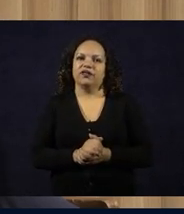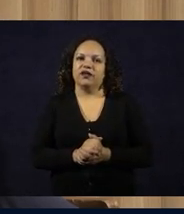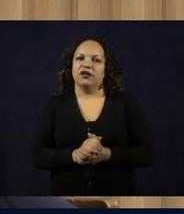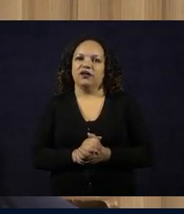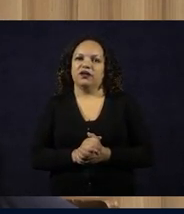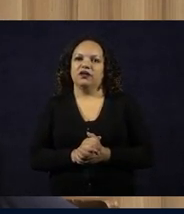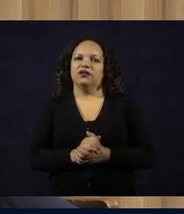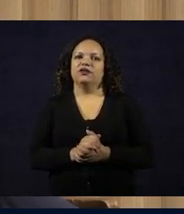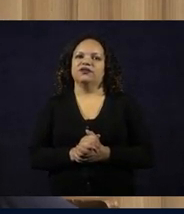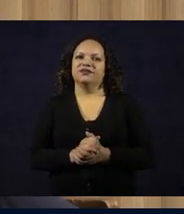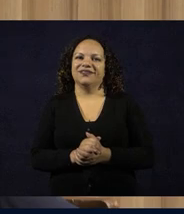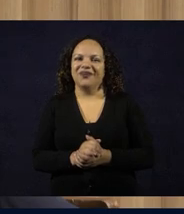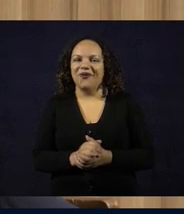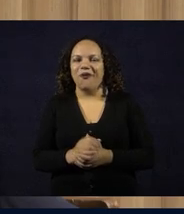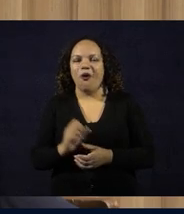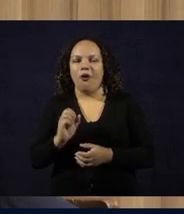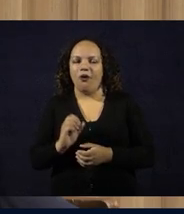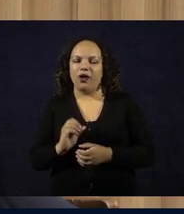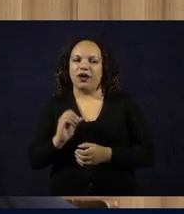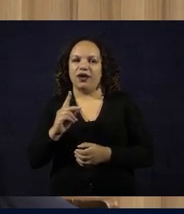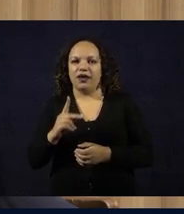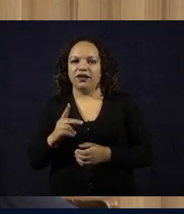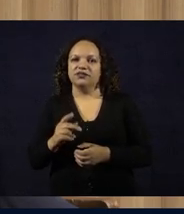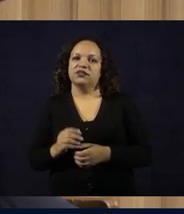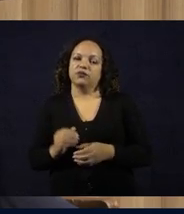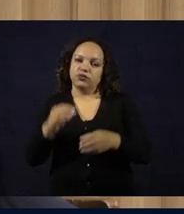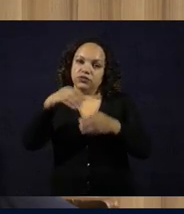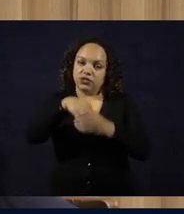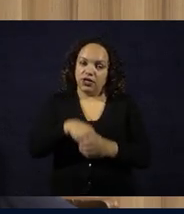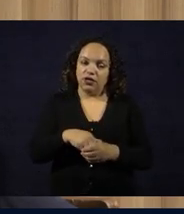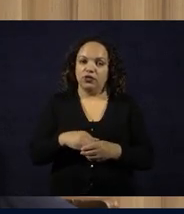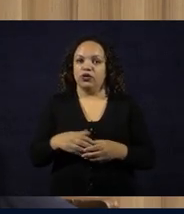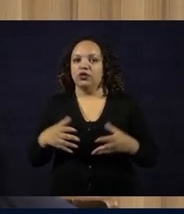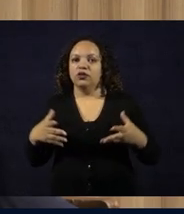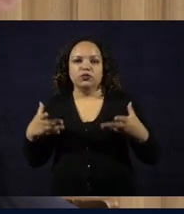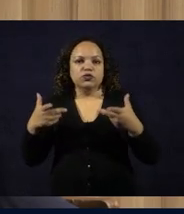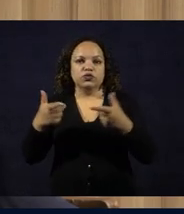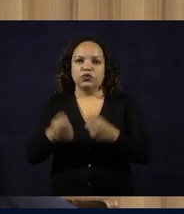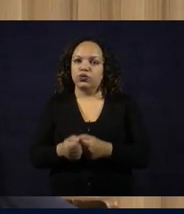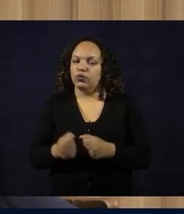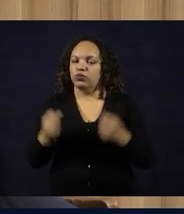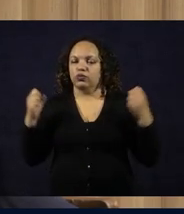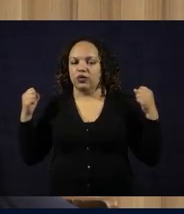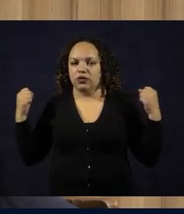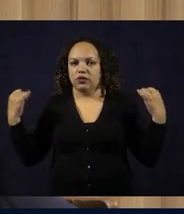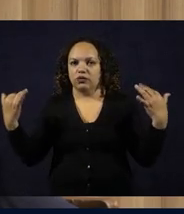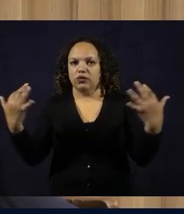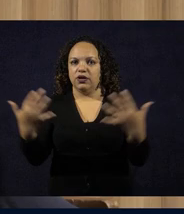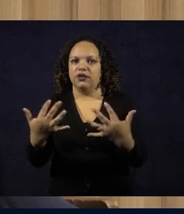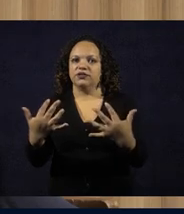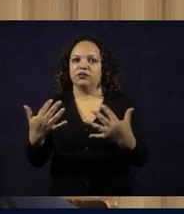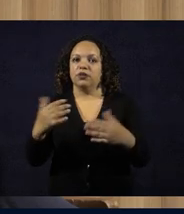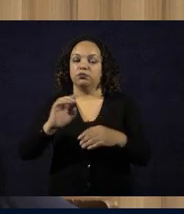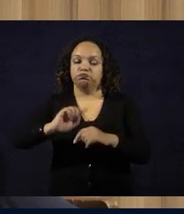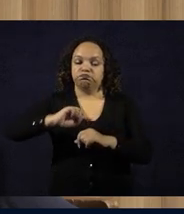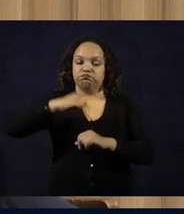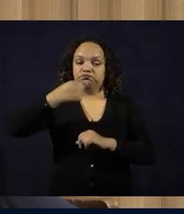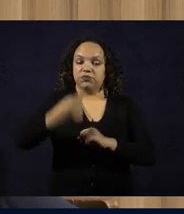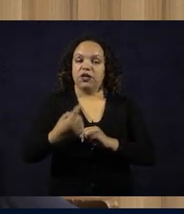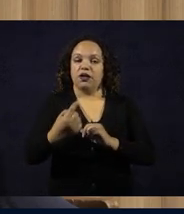então nós estamos dentro desse setor Então acho que a gente tem tudo né na parte ambiental para sair na frente